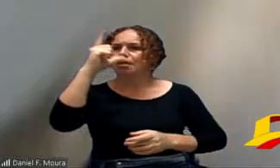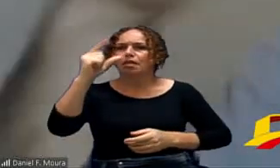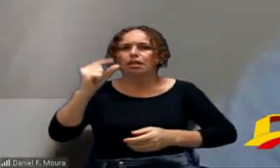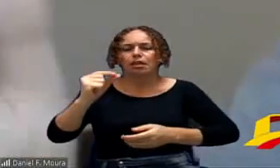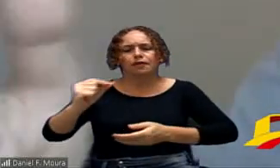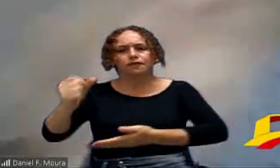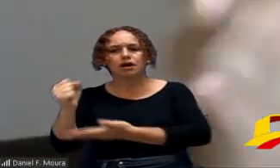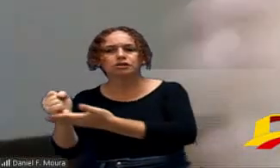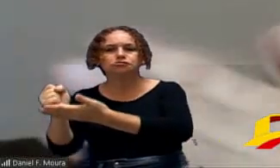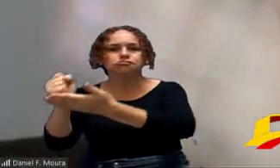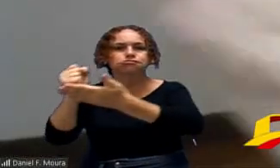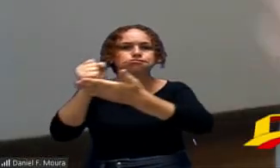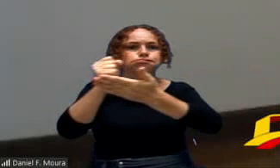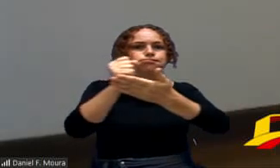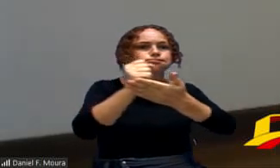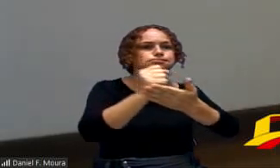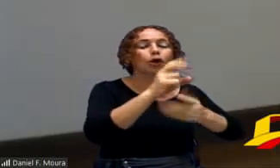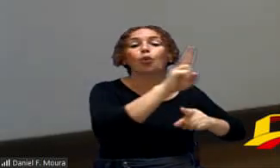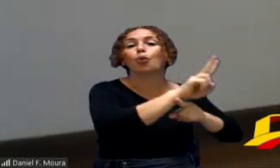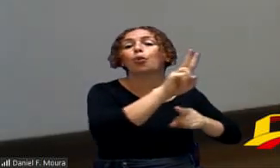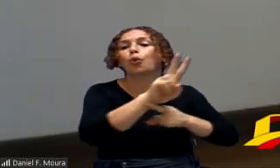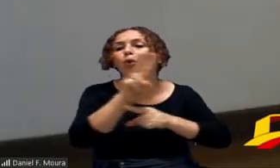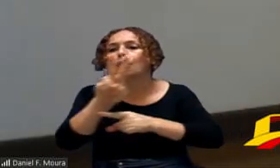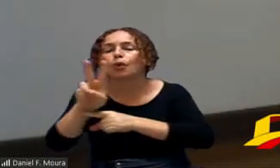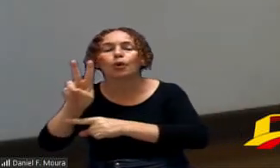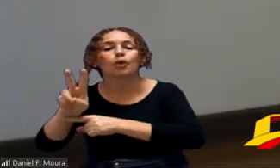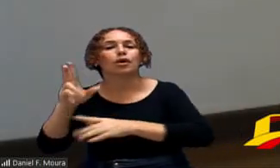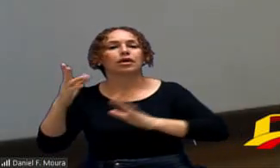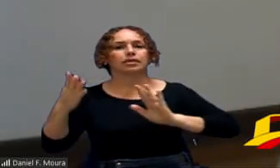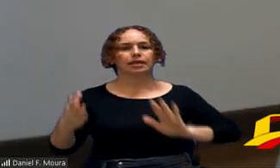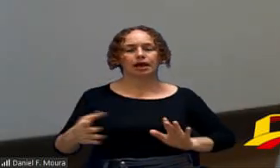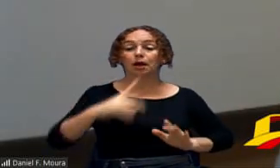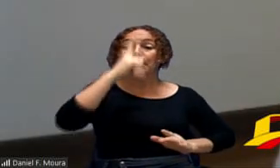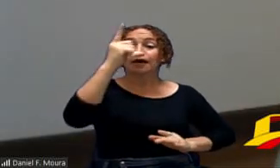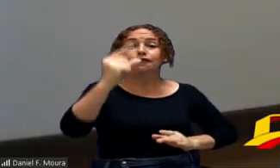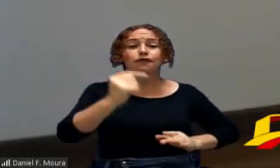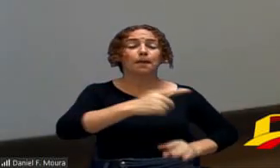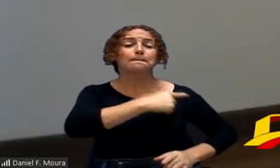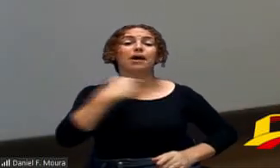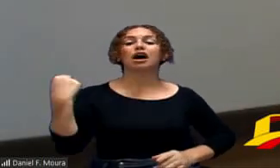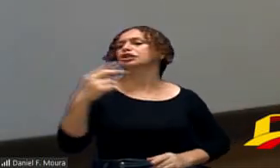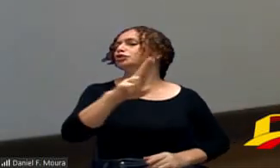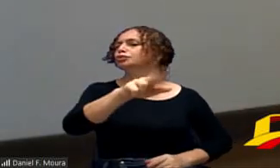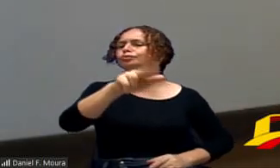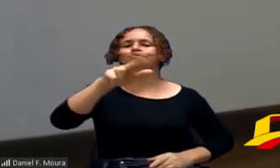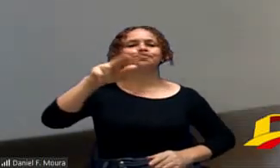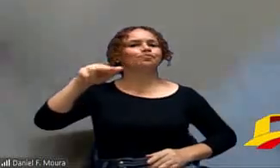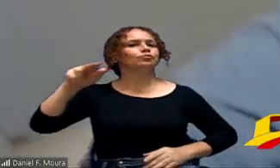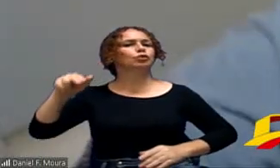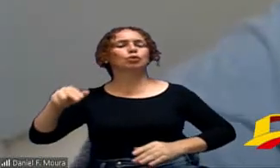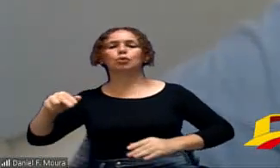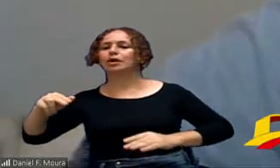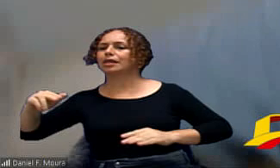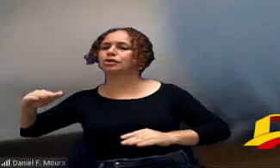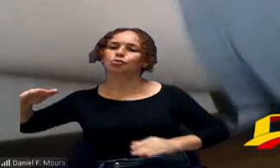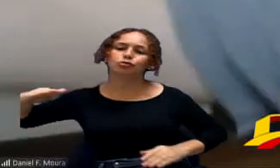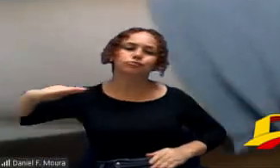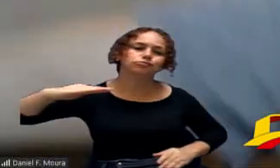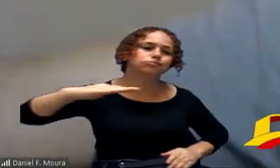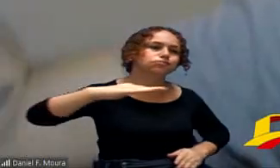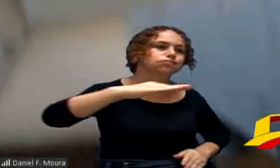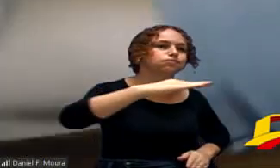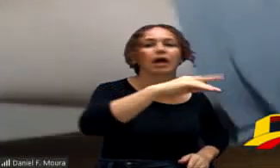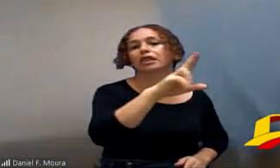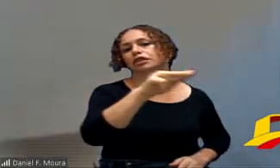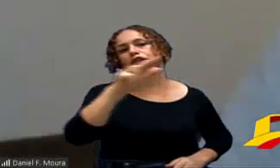ursos. Nunca morreu nenhum elefante, nenhum desses animais fazendo transporte. É fácil fazer transporte, é animal idoso. Não é um problema, idosos viajam, idosos vão à